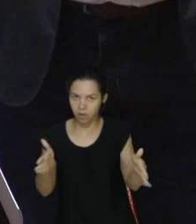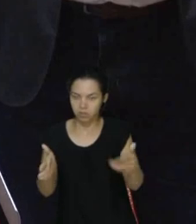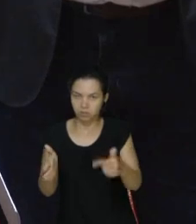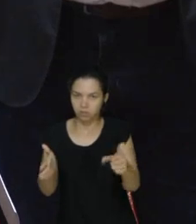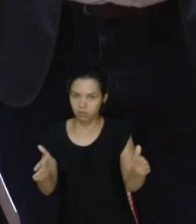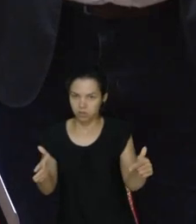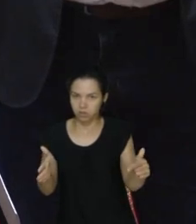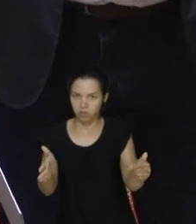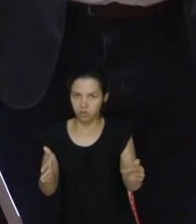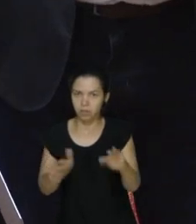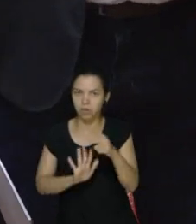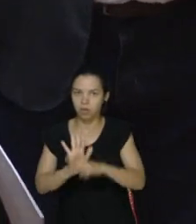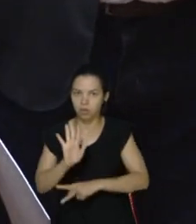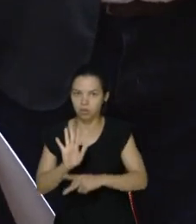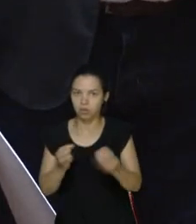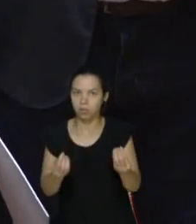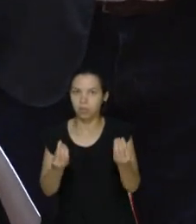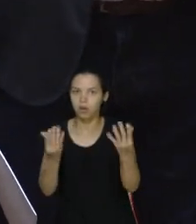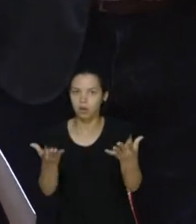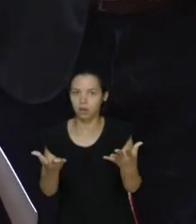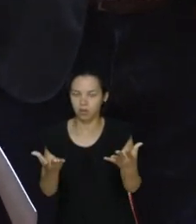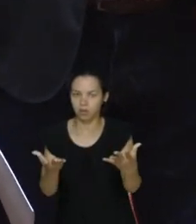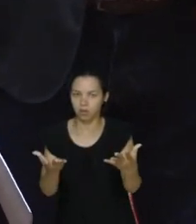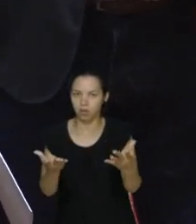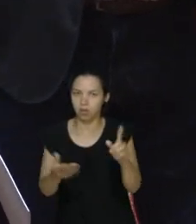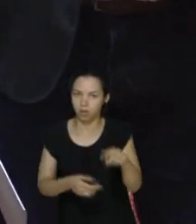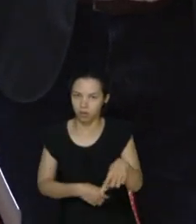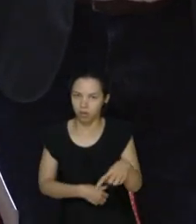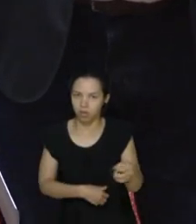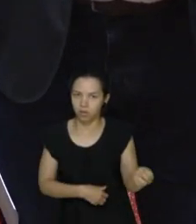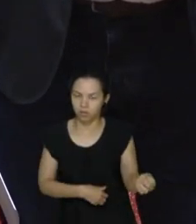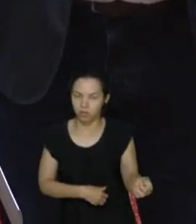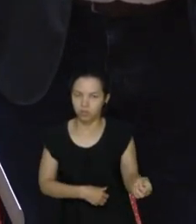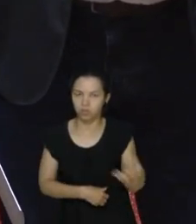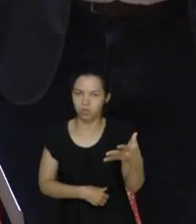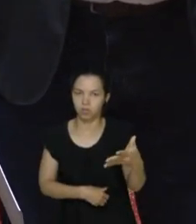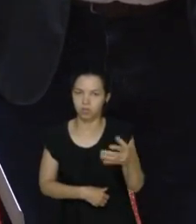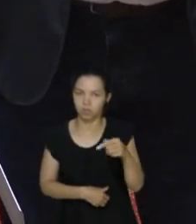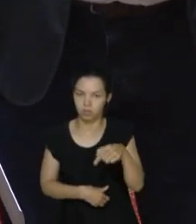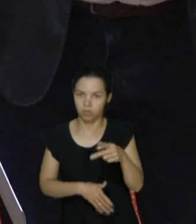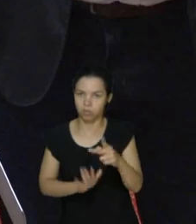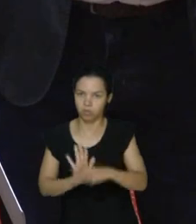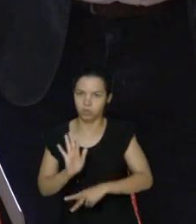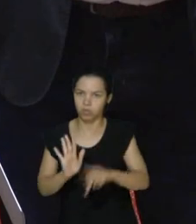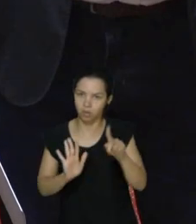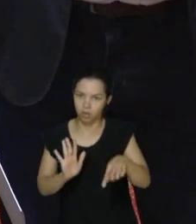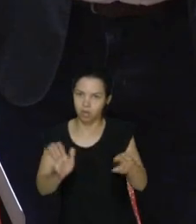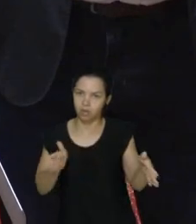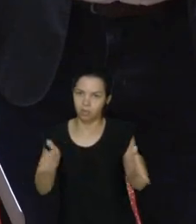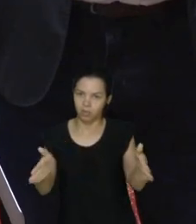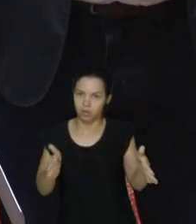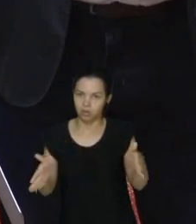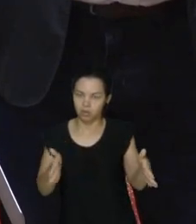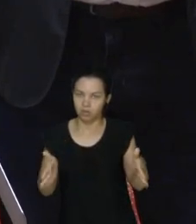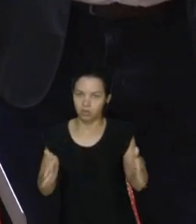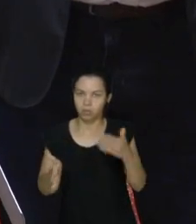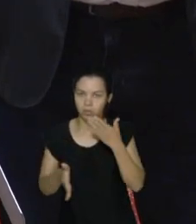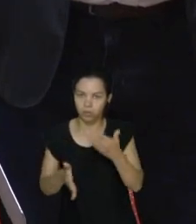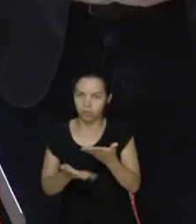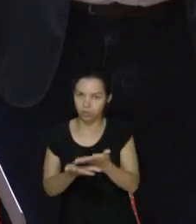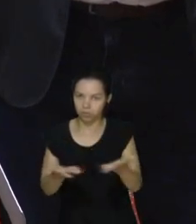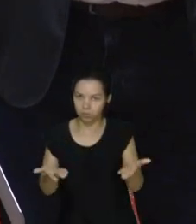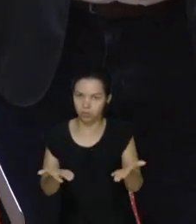que ter o projeto. Essa é a grande novidade do projeto, é o prazo. Então, eu peço aqui, venha a todos os